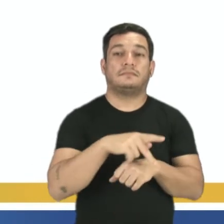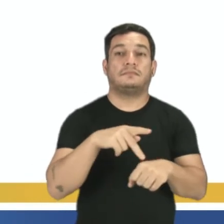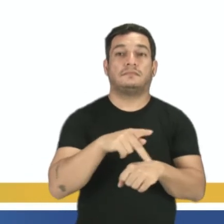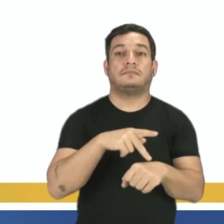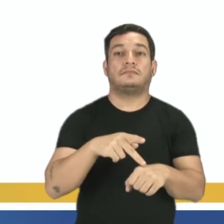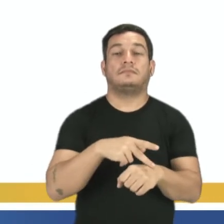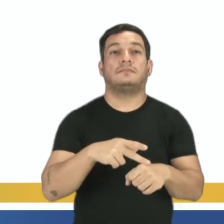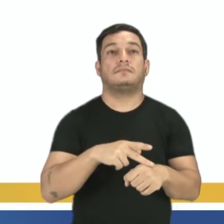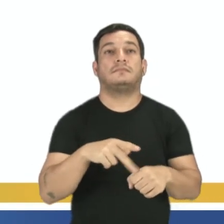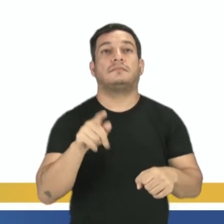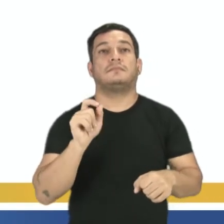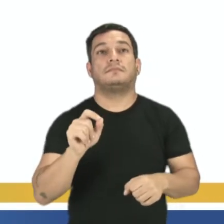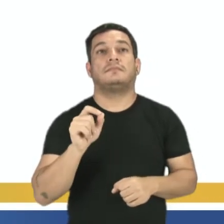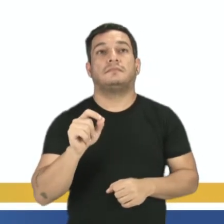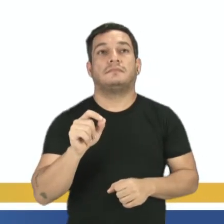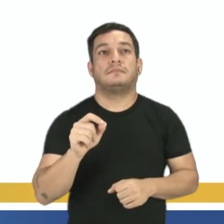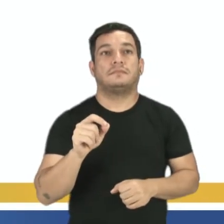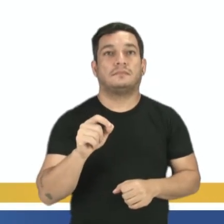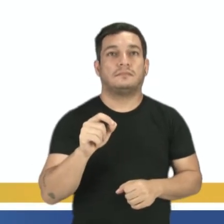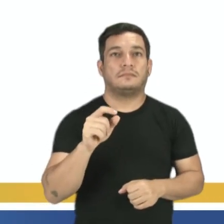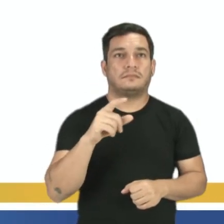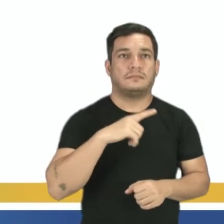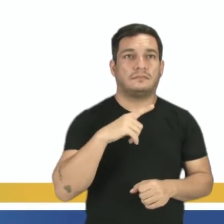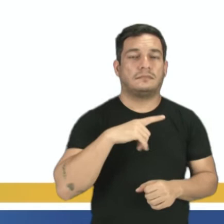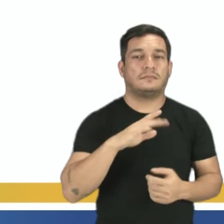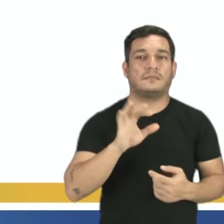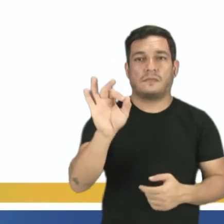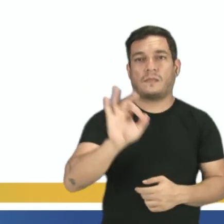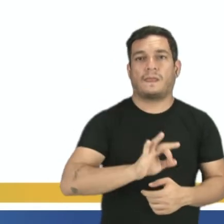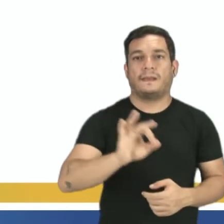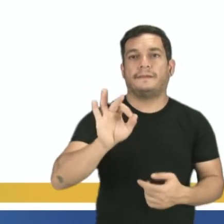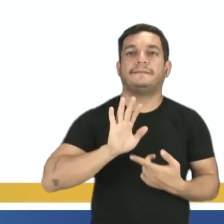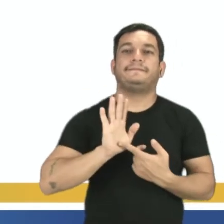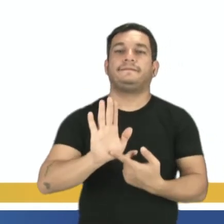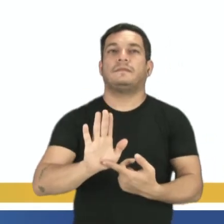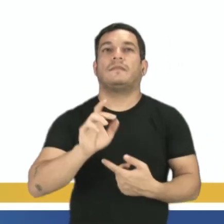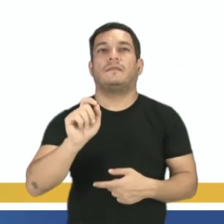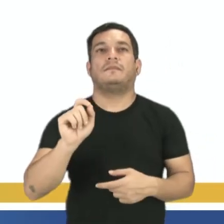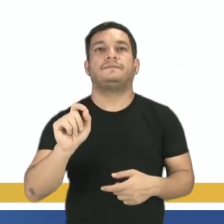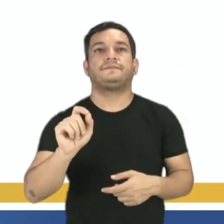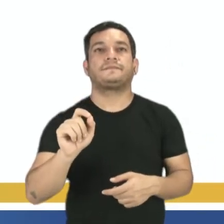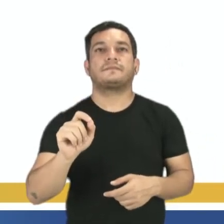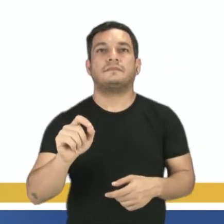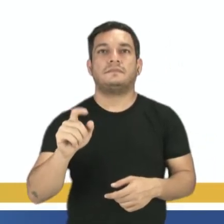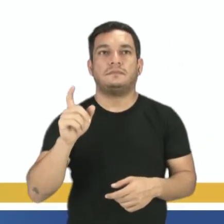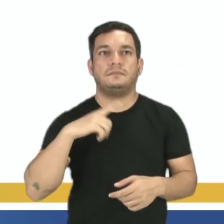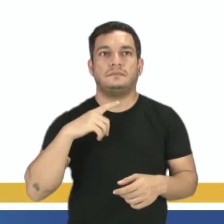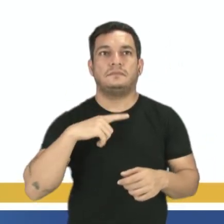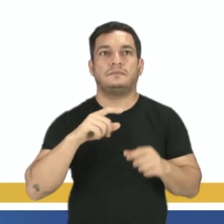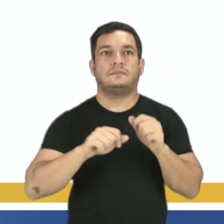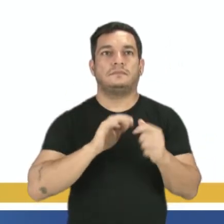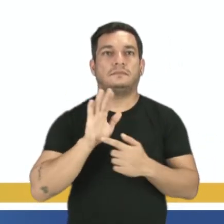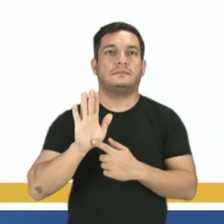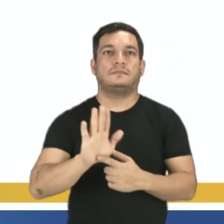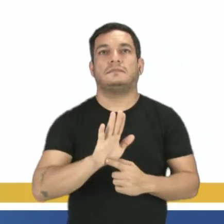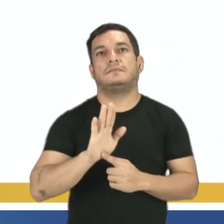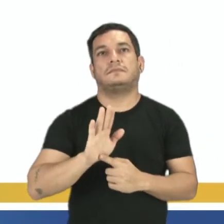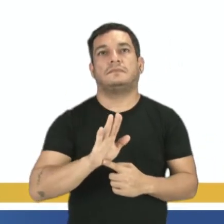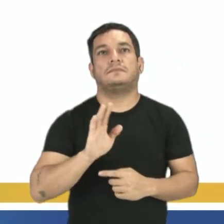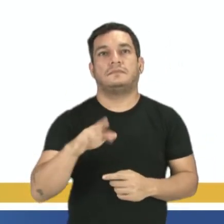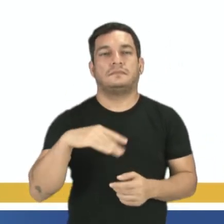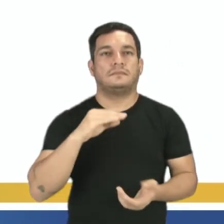dos países, né, os índices que são apontados aí, né, países que são declarados,